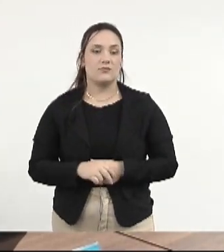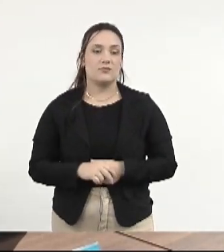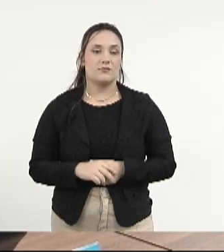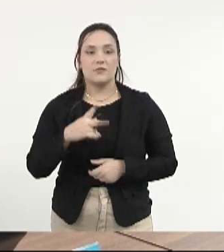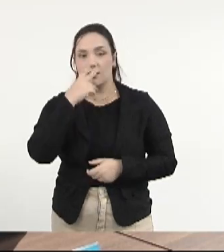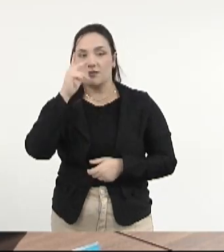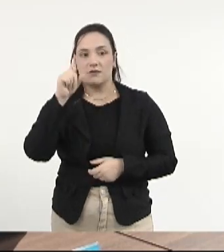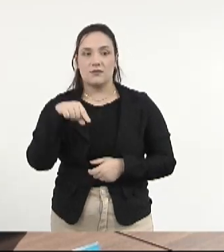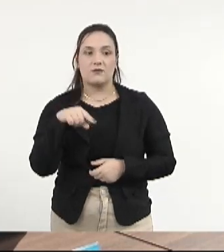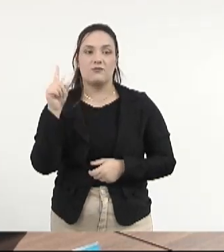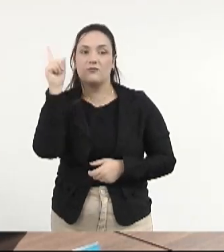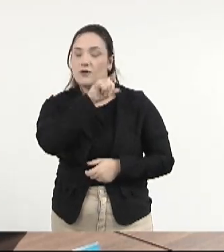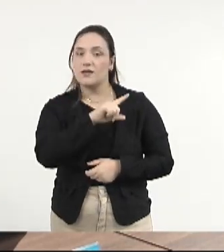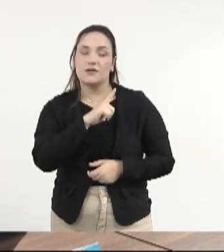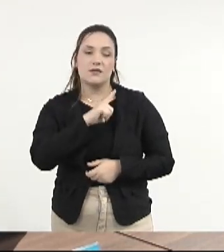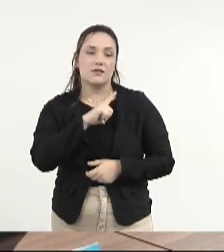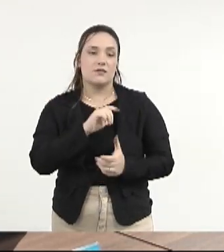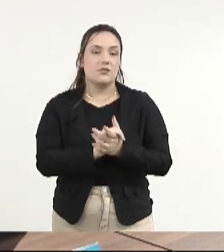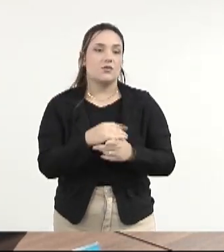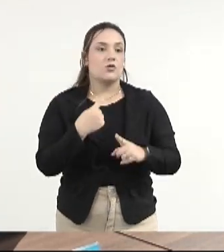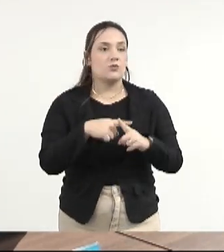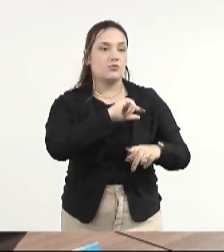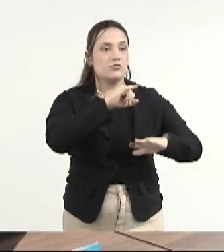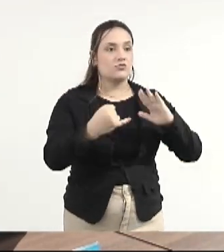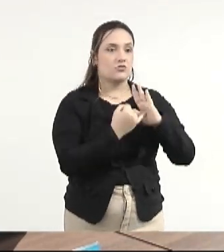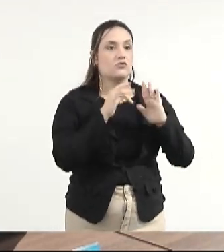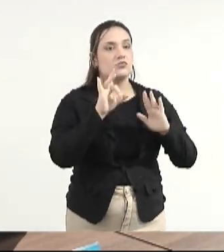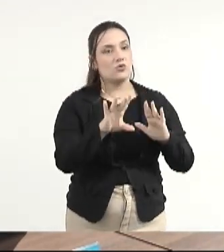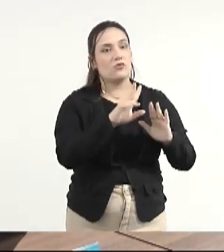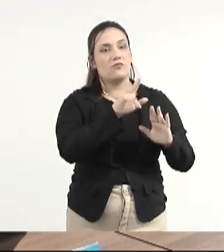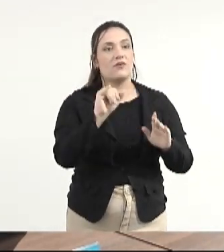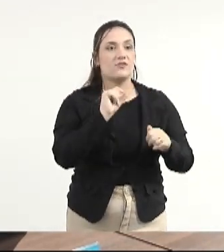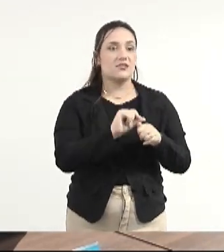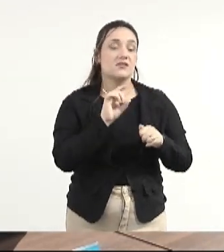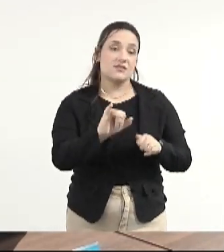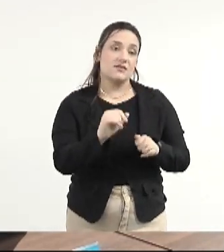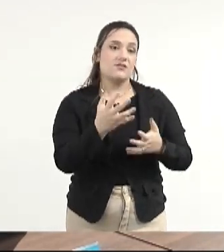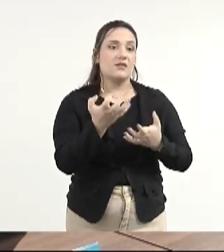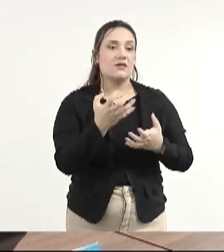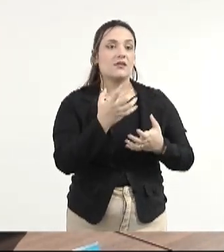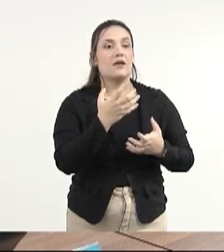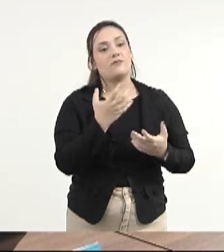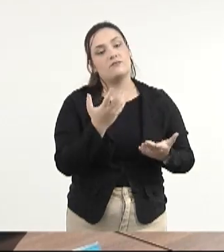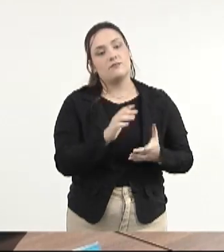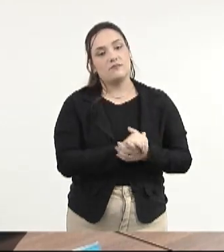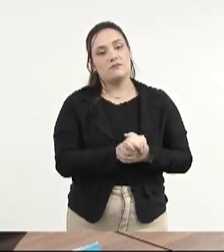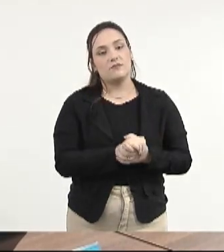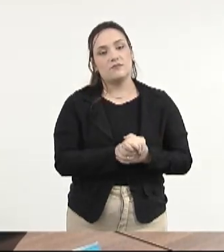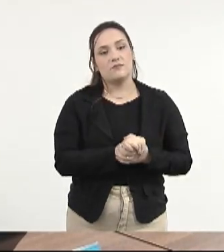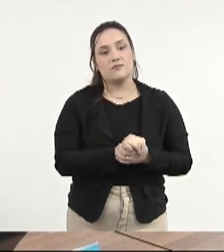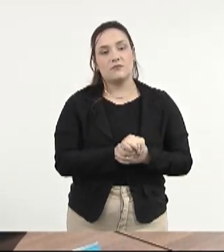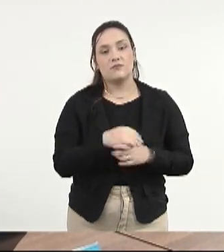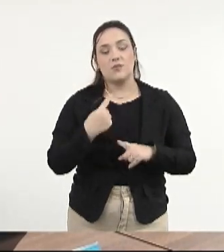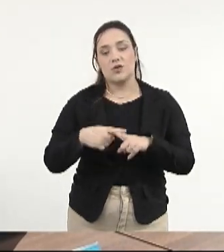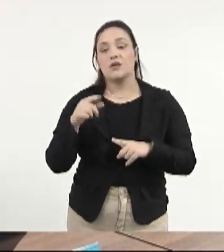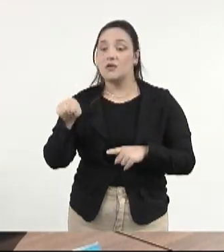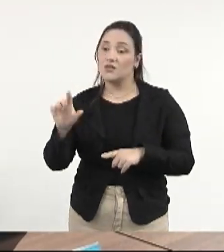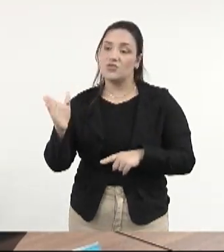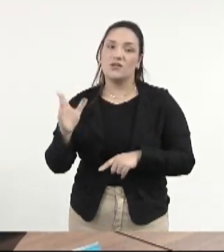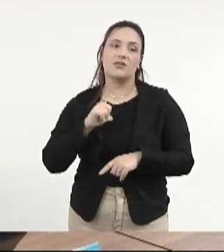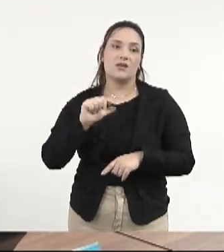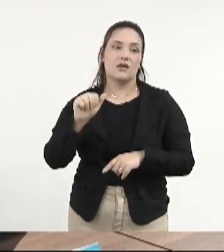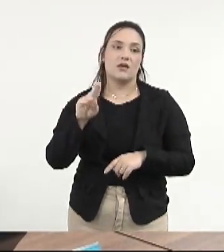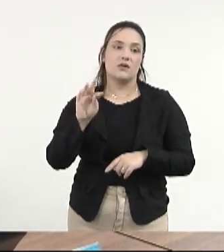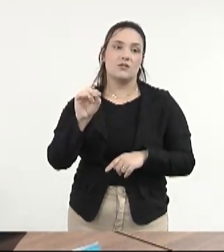certo modo, o projeto inócuo, porque o ente só vai executar e autorizar se ele quiser. Ou seja, na prática, ele já detém autorização